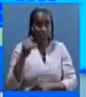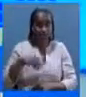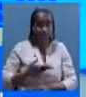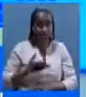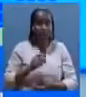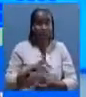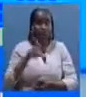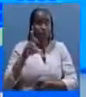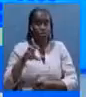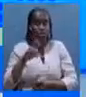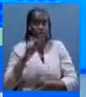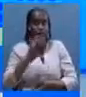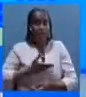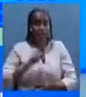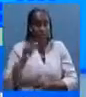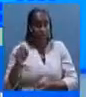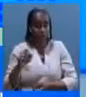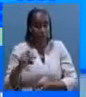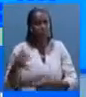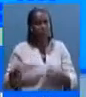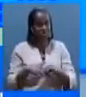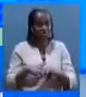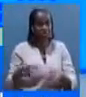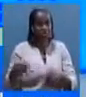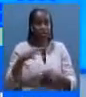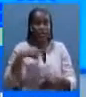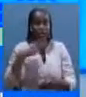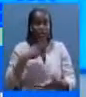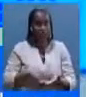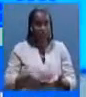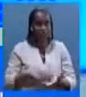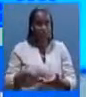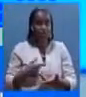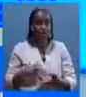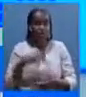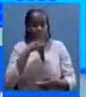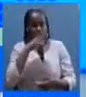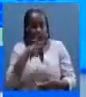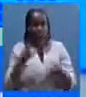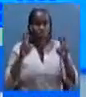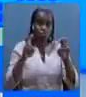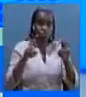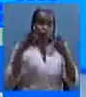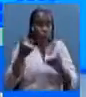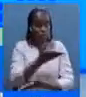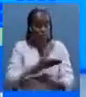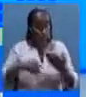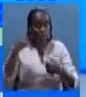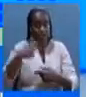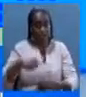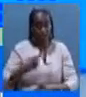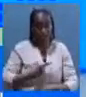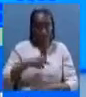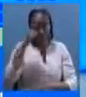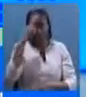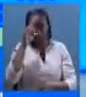Campos Fernandes inteirou-se da nossa realidade sanitária e abordou alguns aspectos da cooperação que devem ser reforçados e